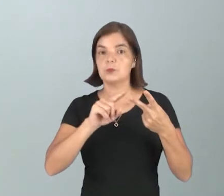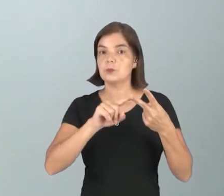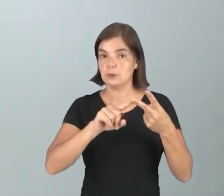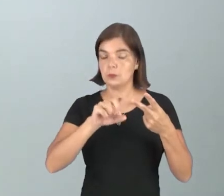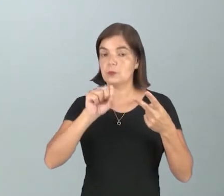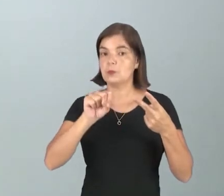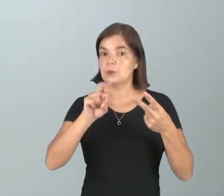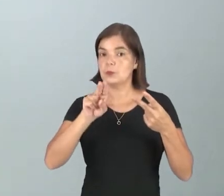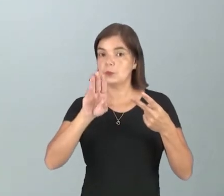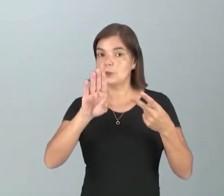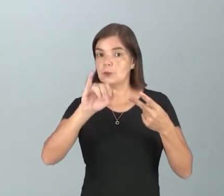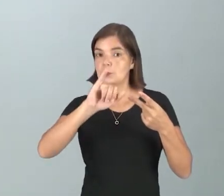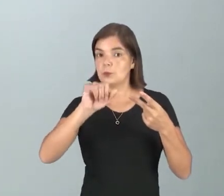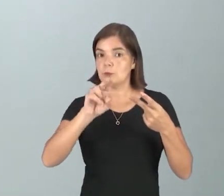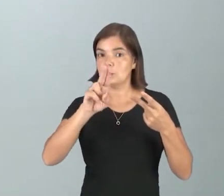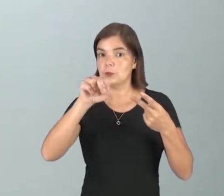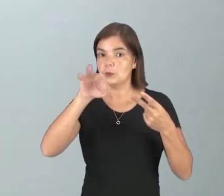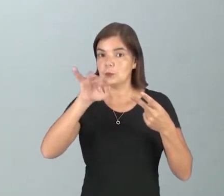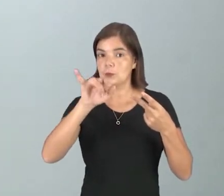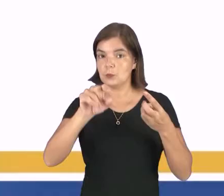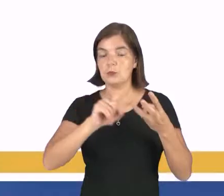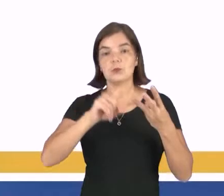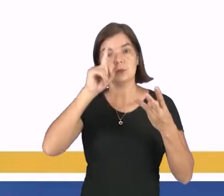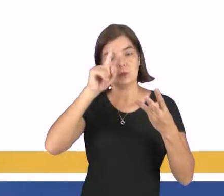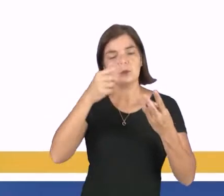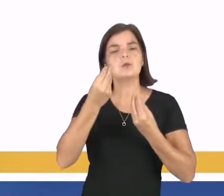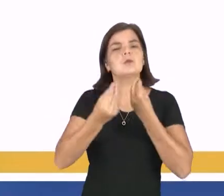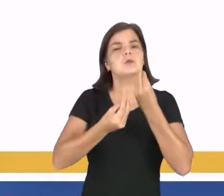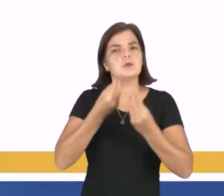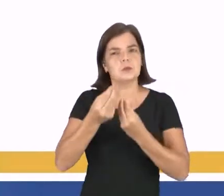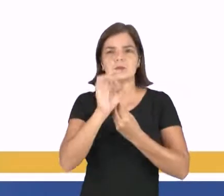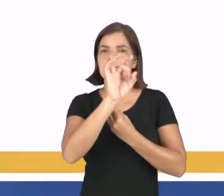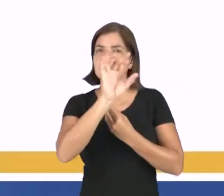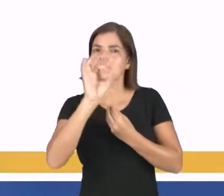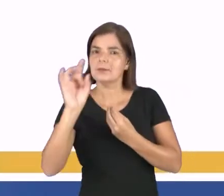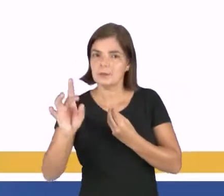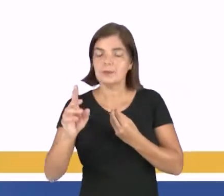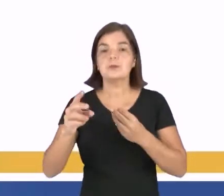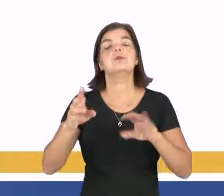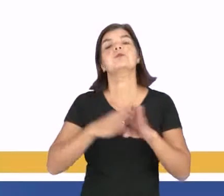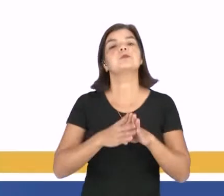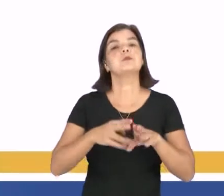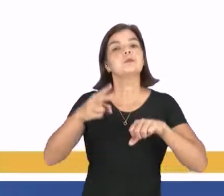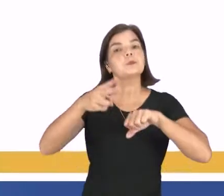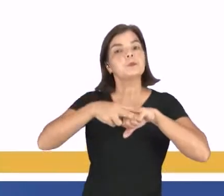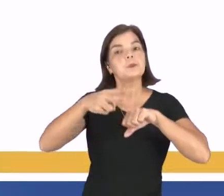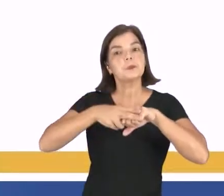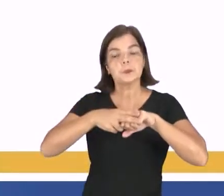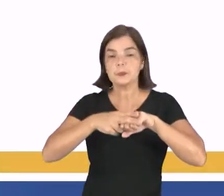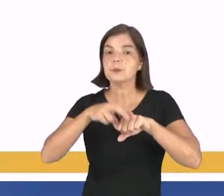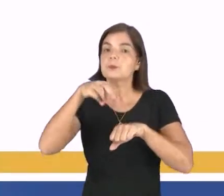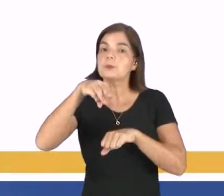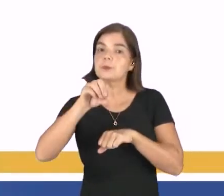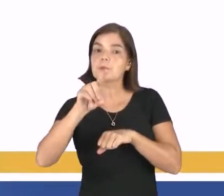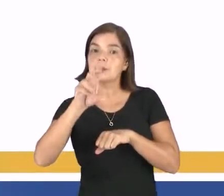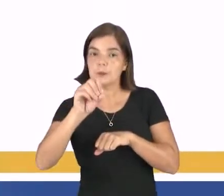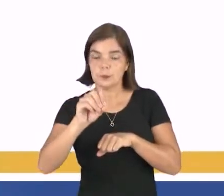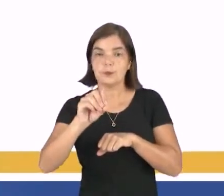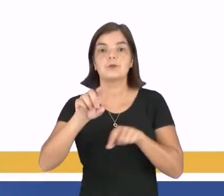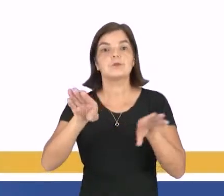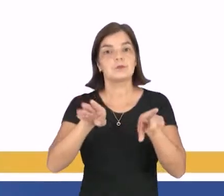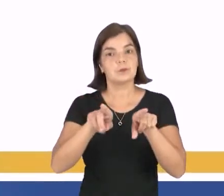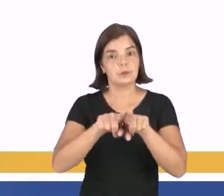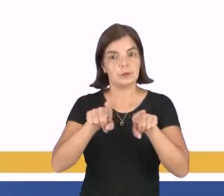compreende cada modo verbal de se os modos verbais chamamos de modos verbais as